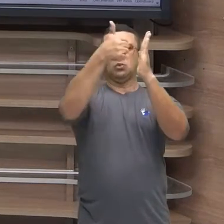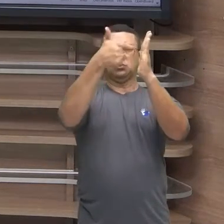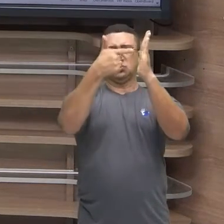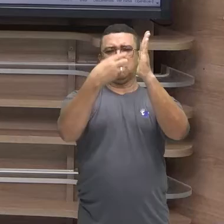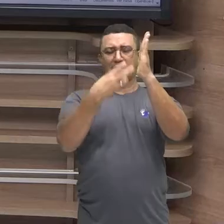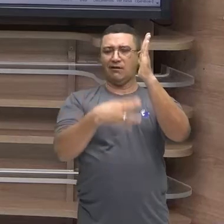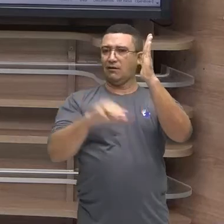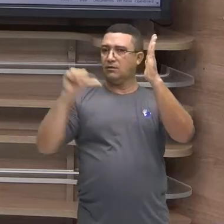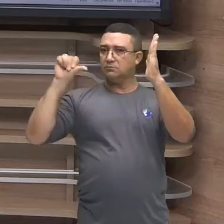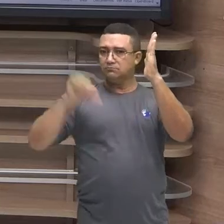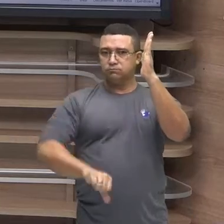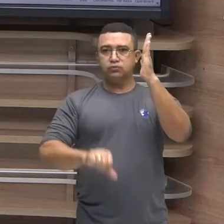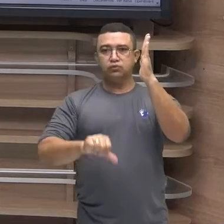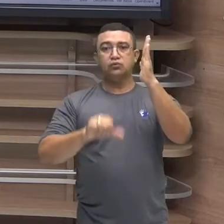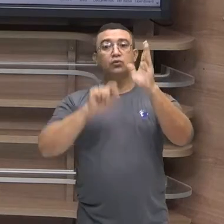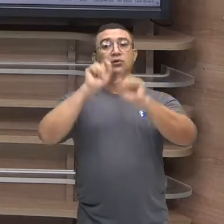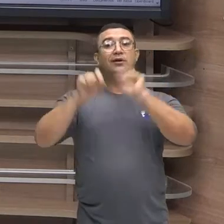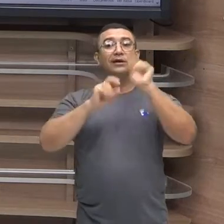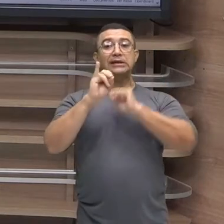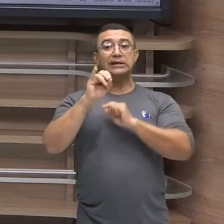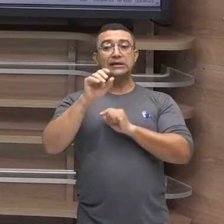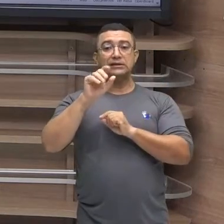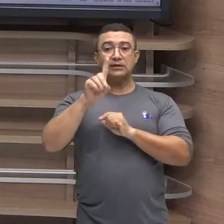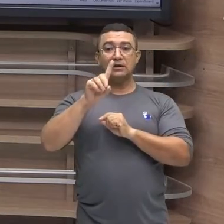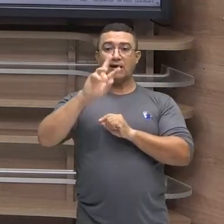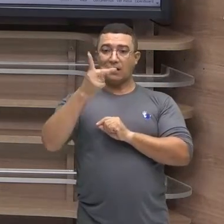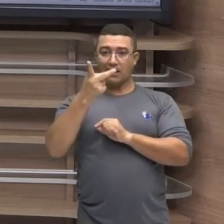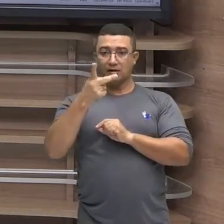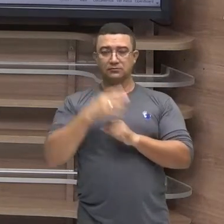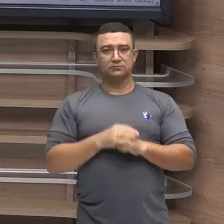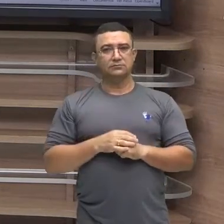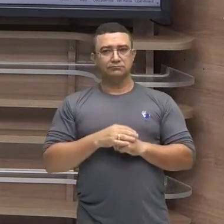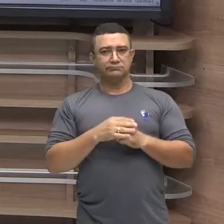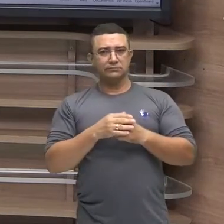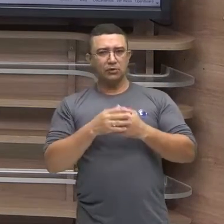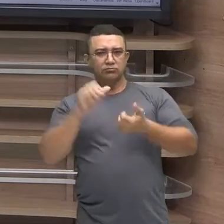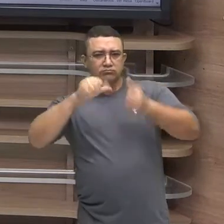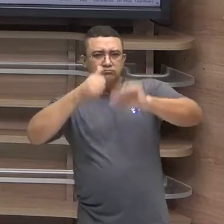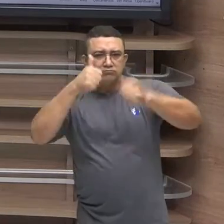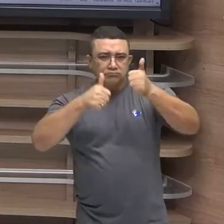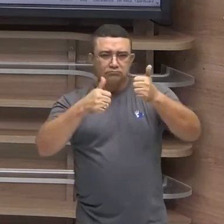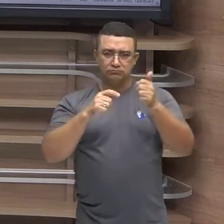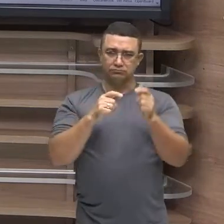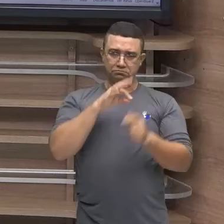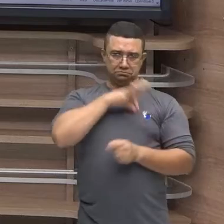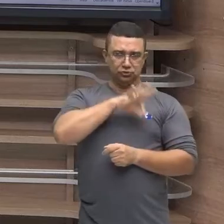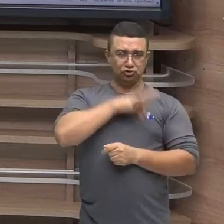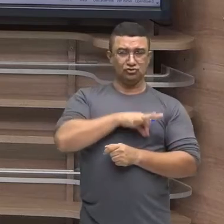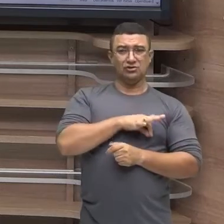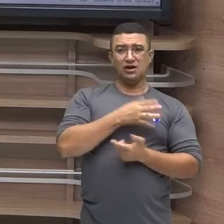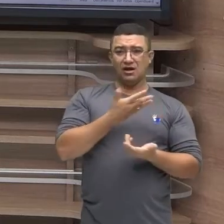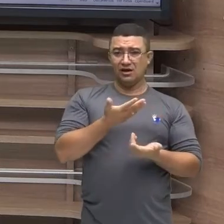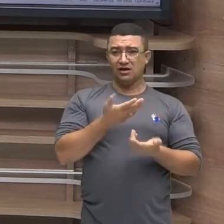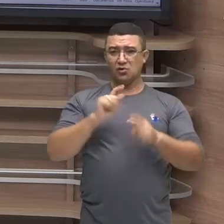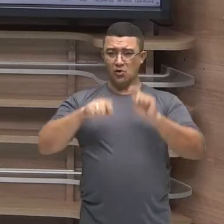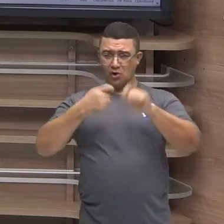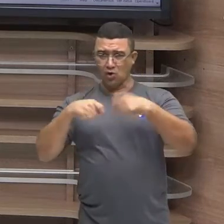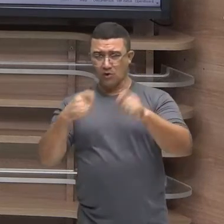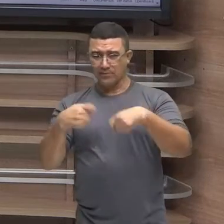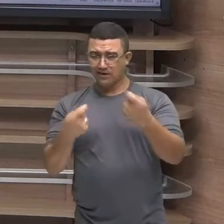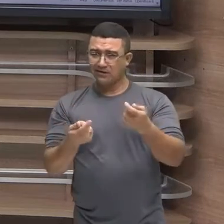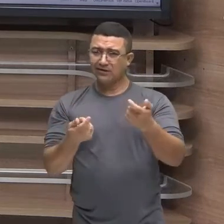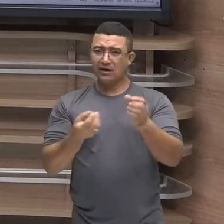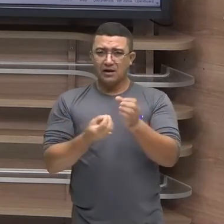né? E o que o IDH ele vai ali analisar, né? Nós vimos que é a renda ou a economia, né, que é quanto que aquele estado